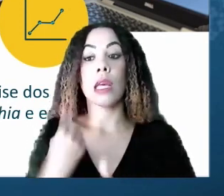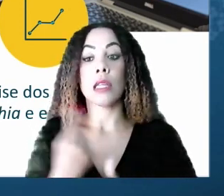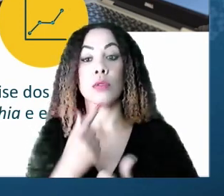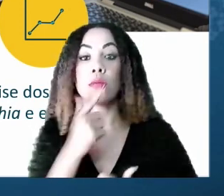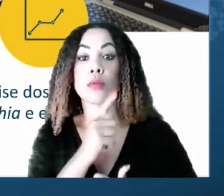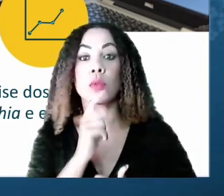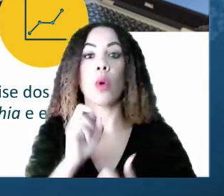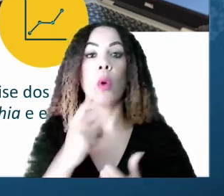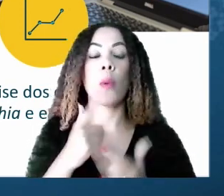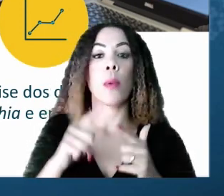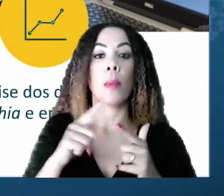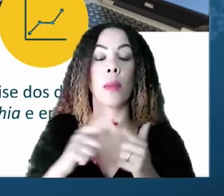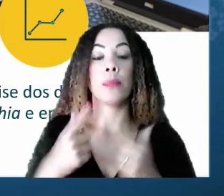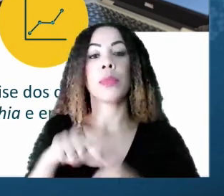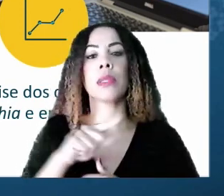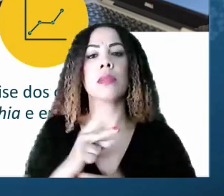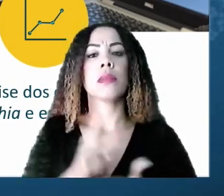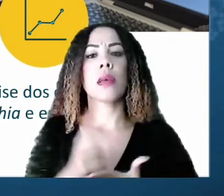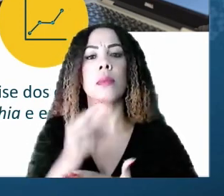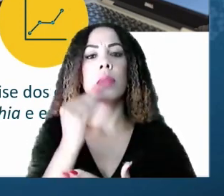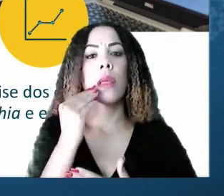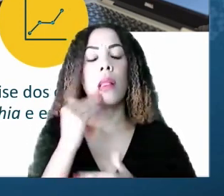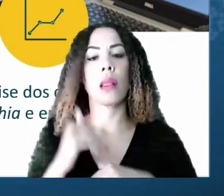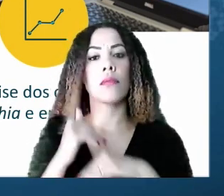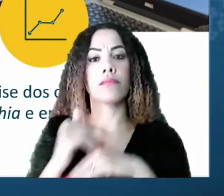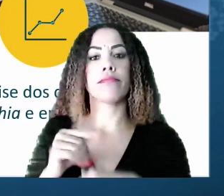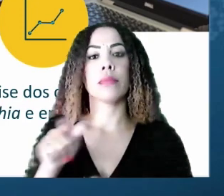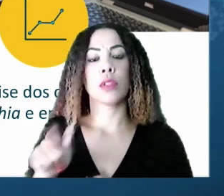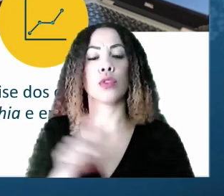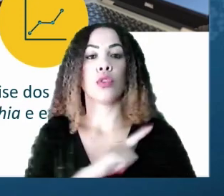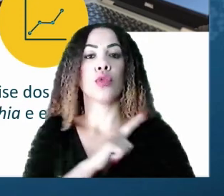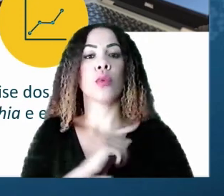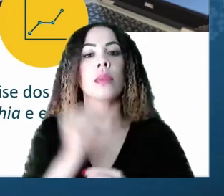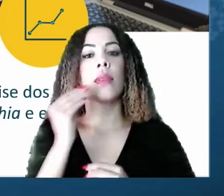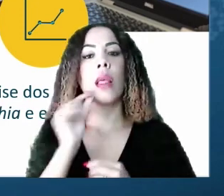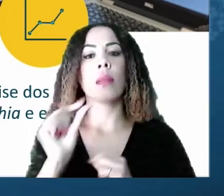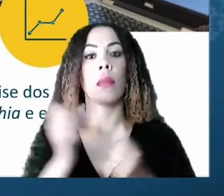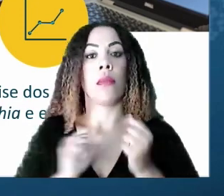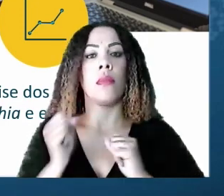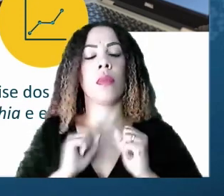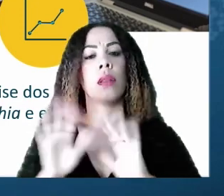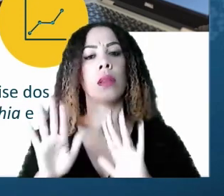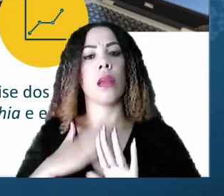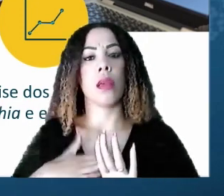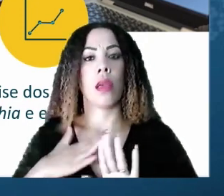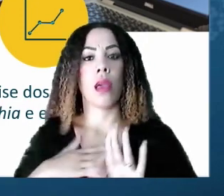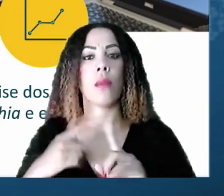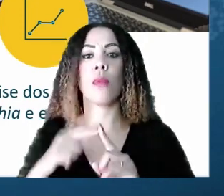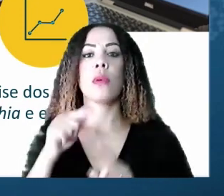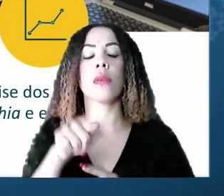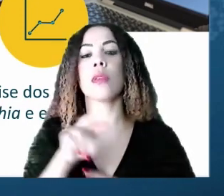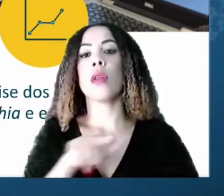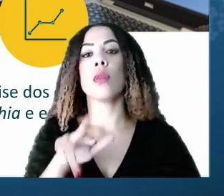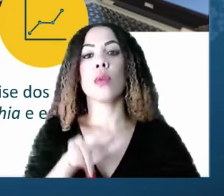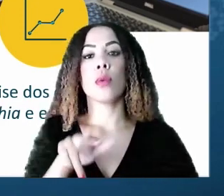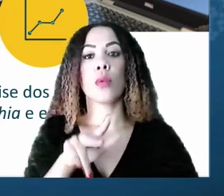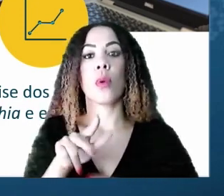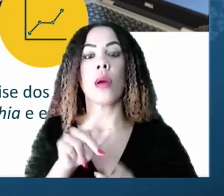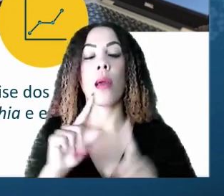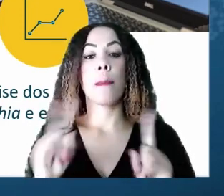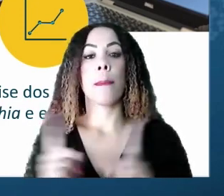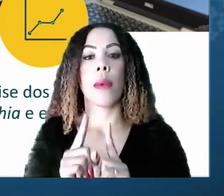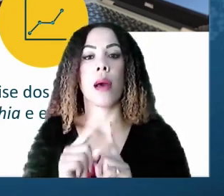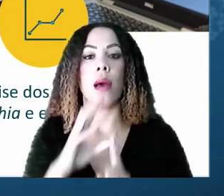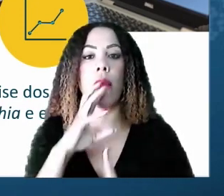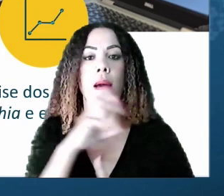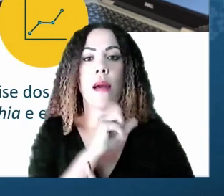gente sempre tenta falar para o gestor conter um pouco a expectativa dele. Não é uma alternativa de curto prazo,